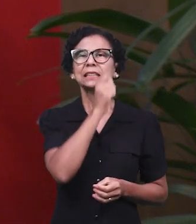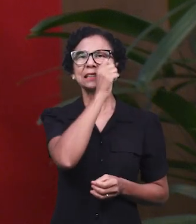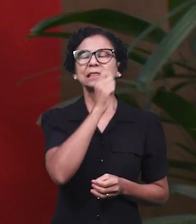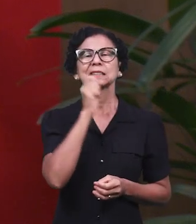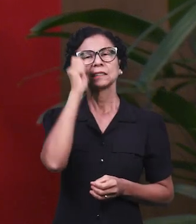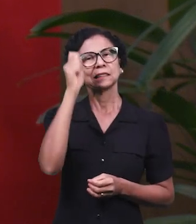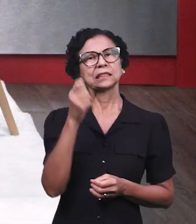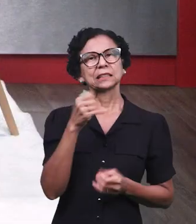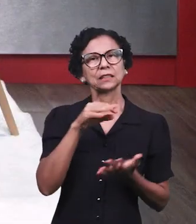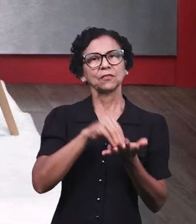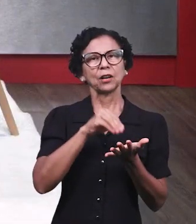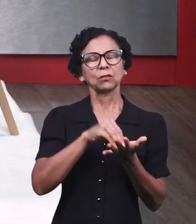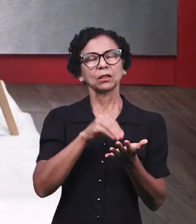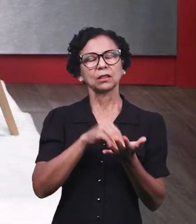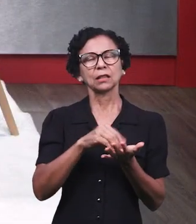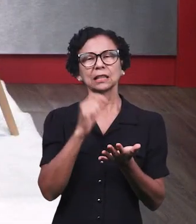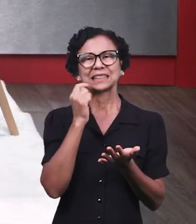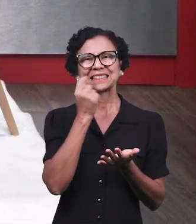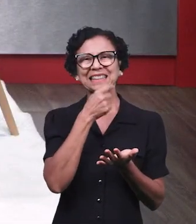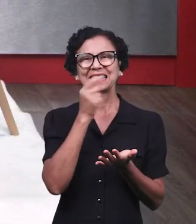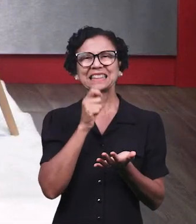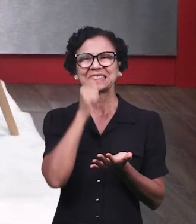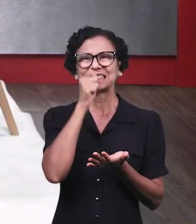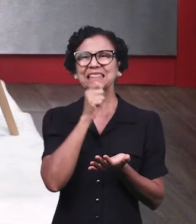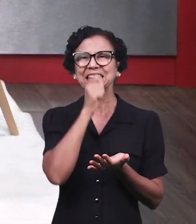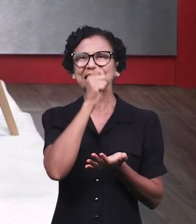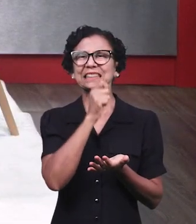os implantes, vários dentes temos as